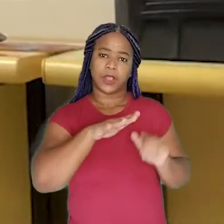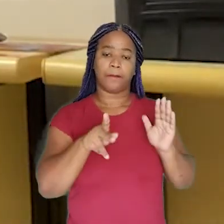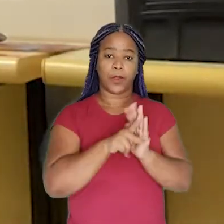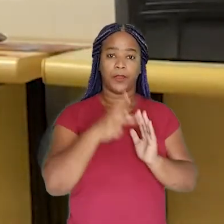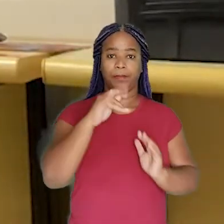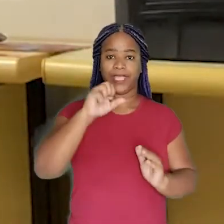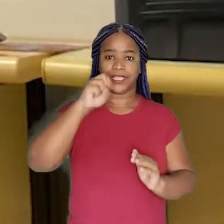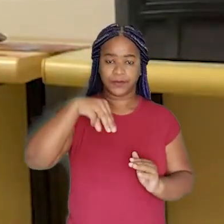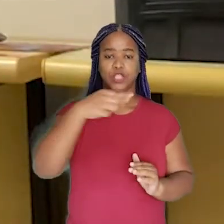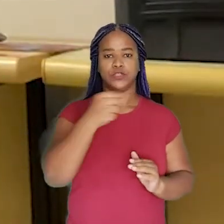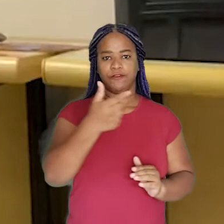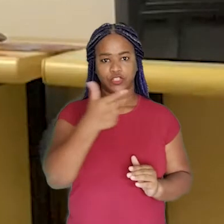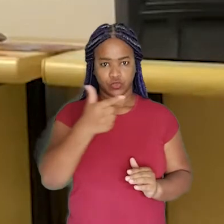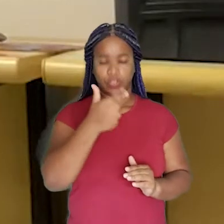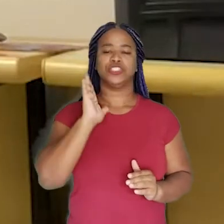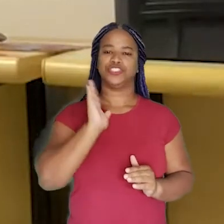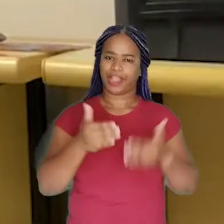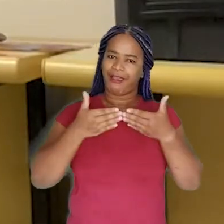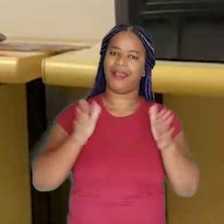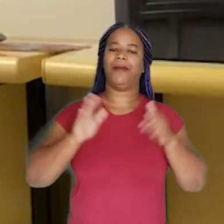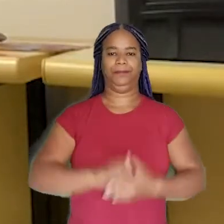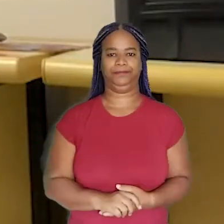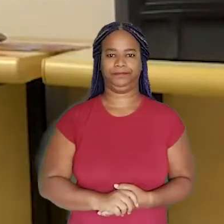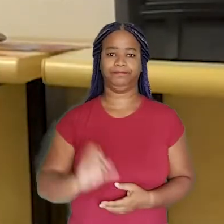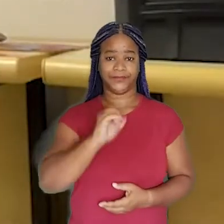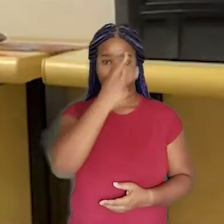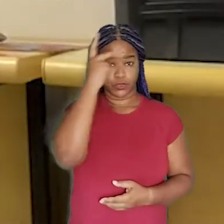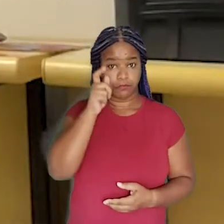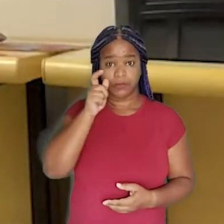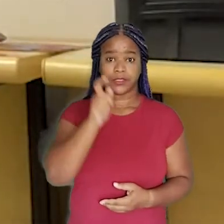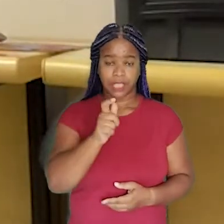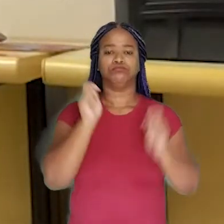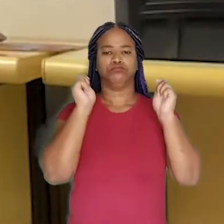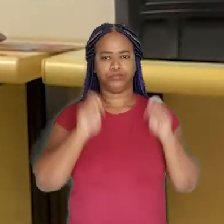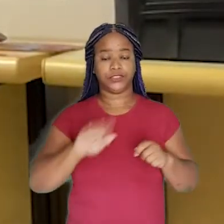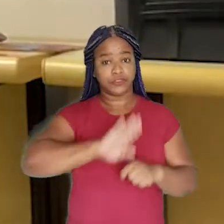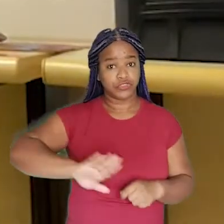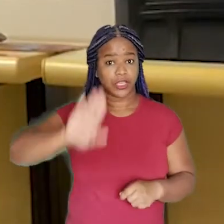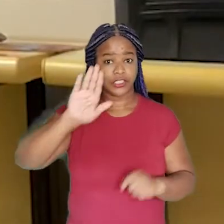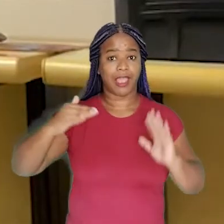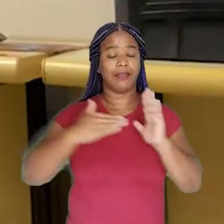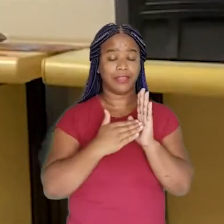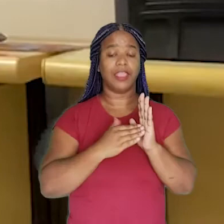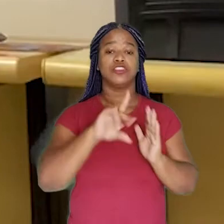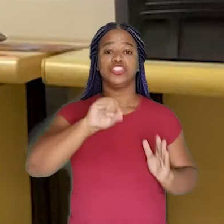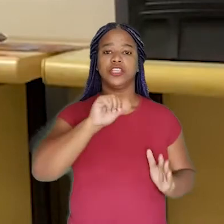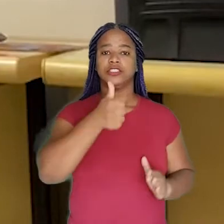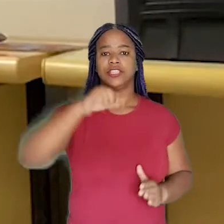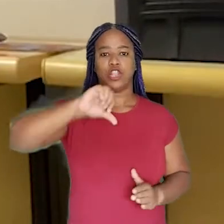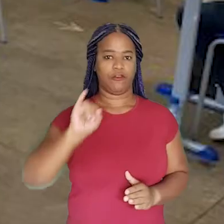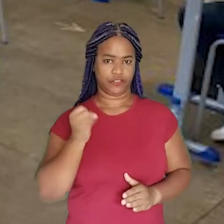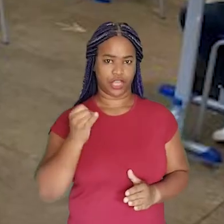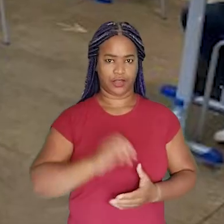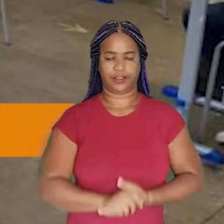do PISME 2022 já estão abertas. Os interessados devem se candidatar até o dia 19 de